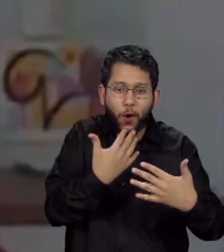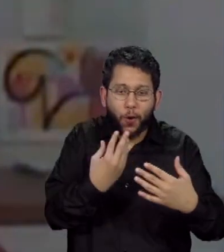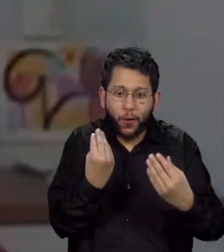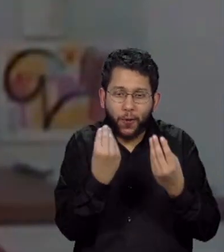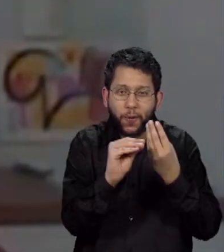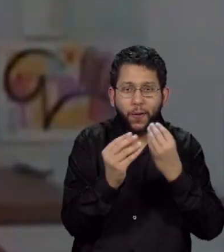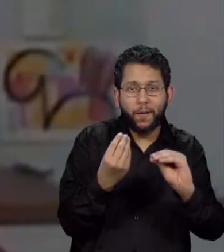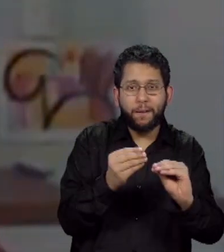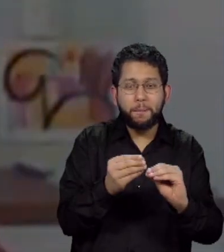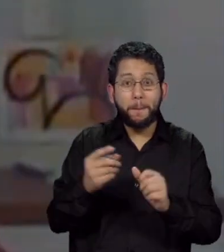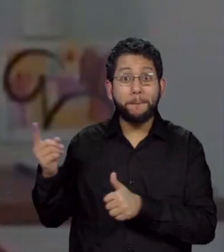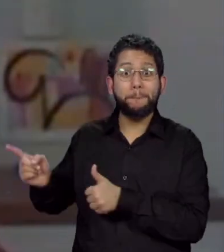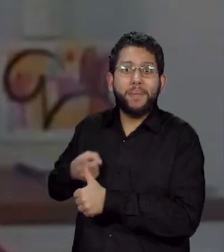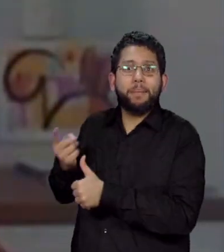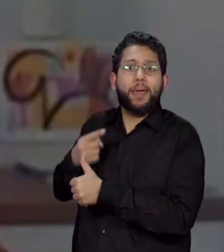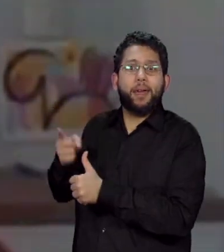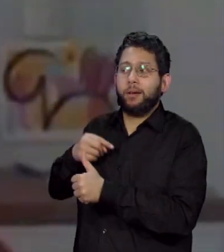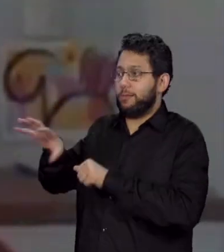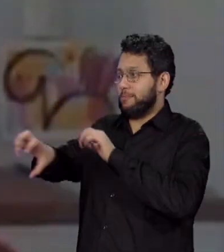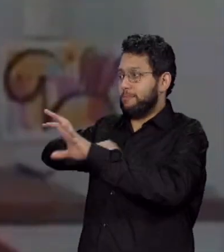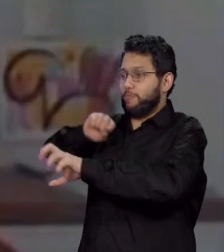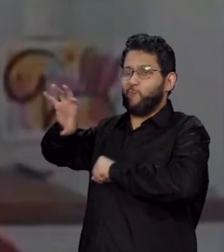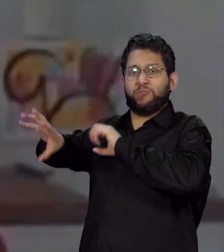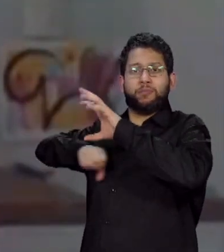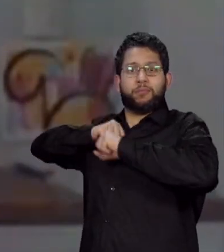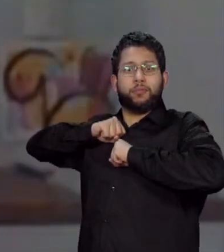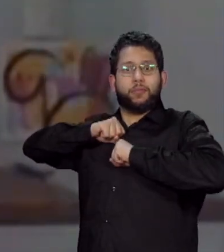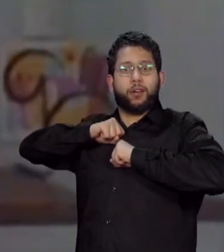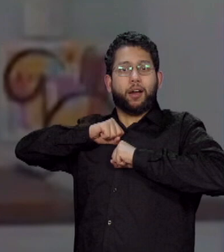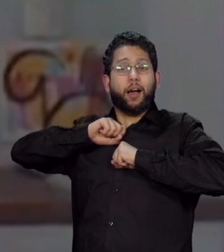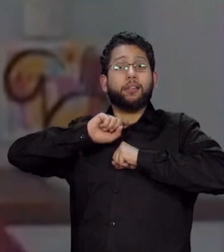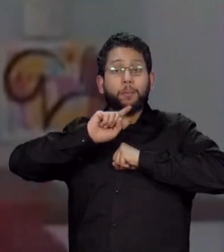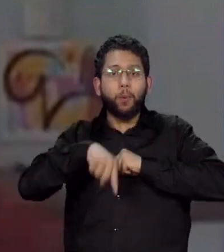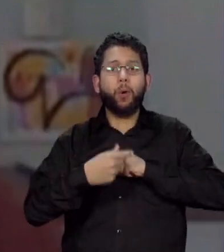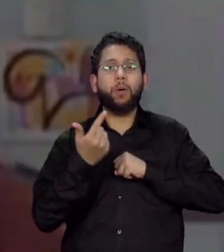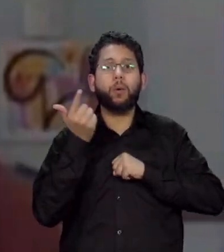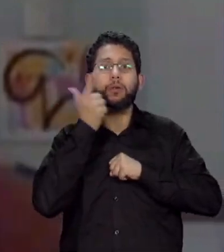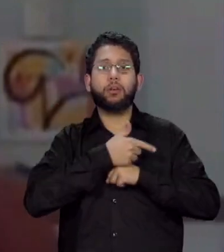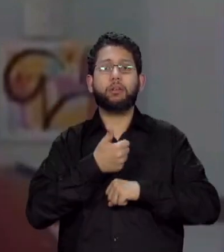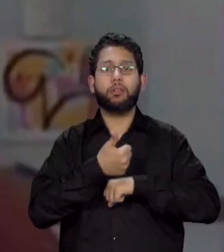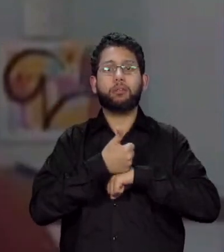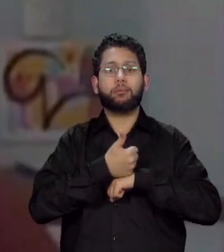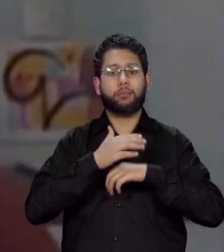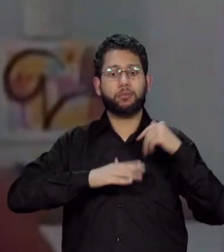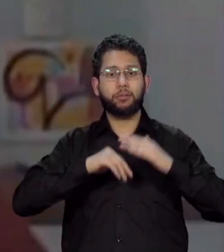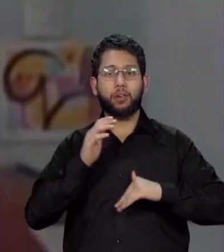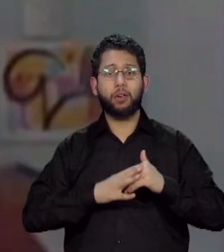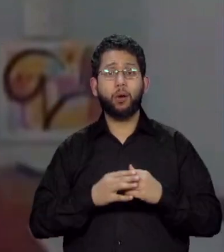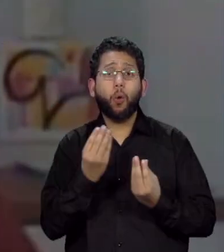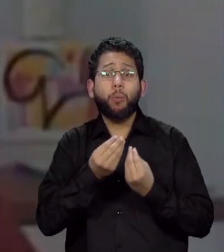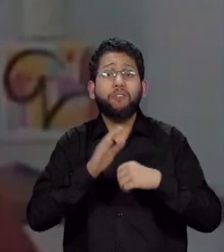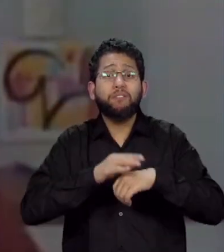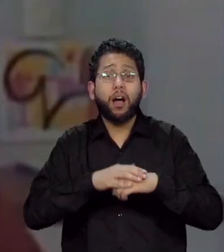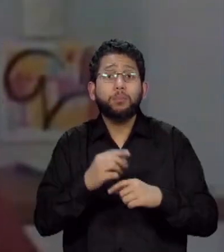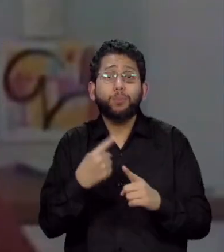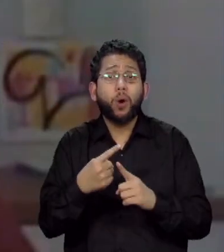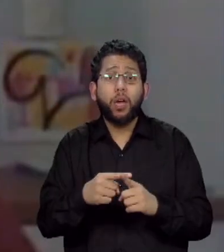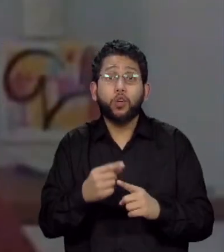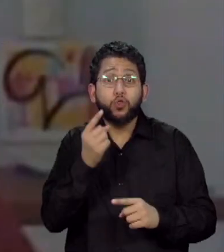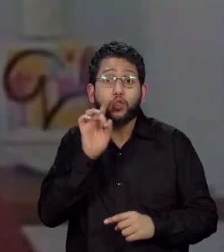conhecimento audiovisual e dessas referências é que ela foi buscar entender como é que se operava aquele monte de botões